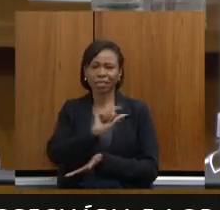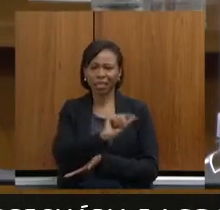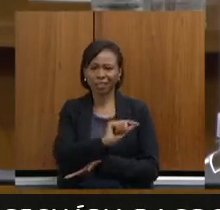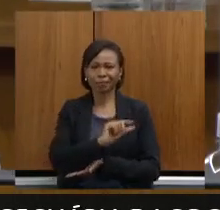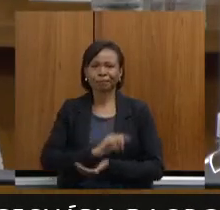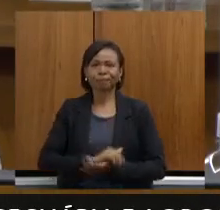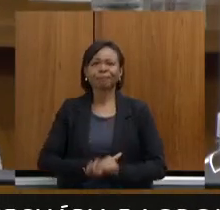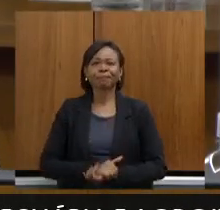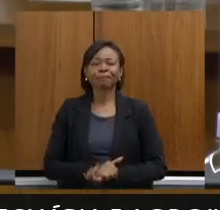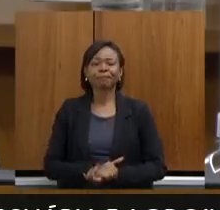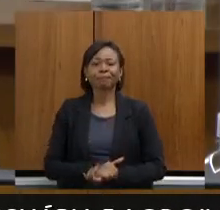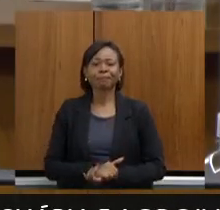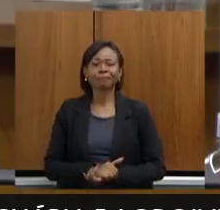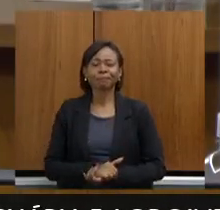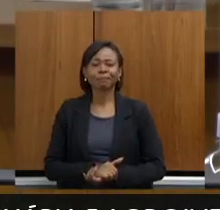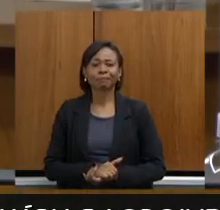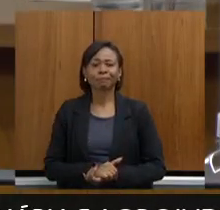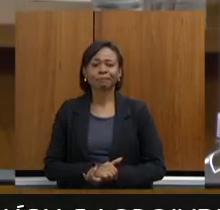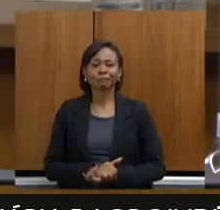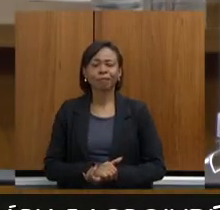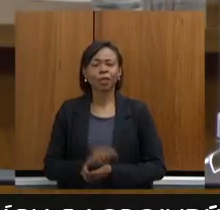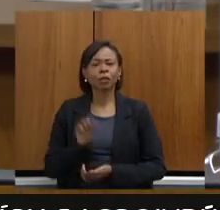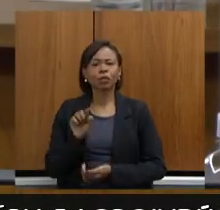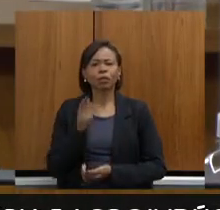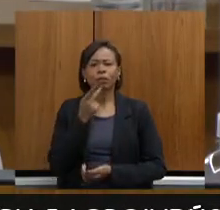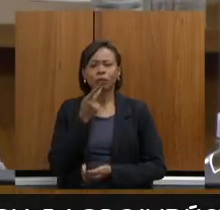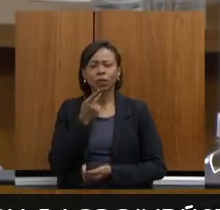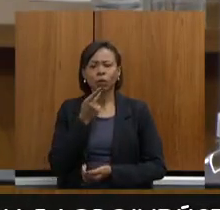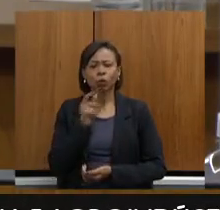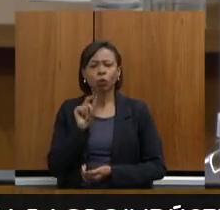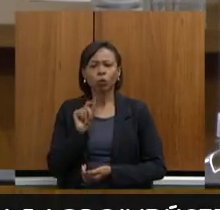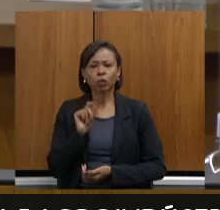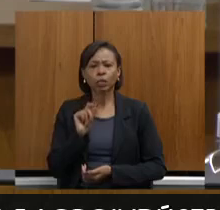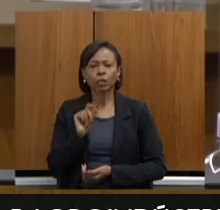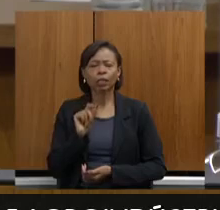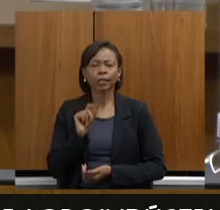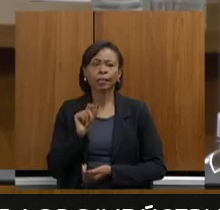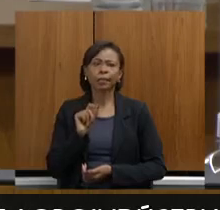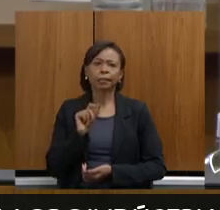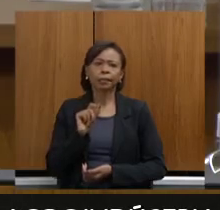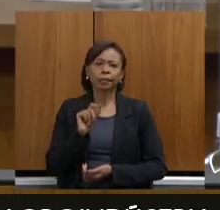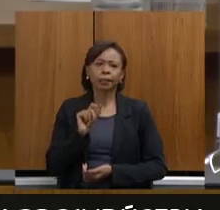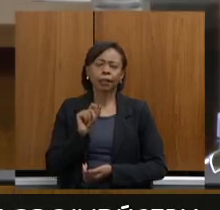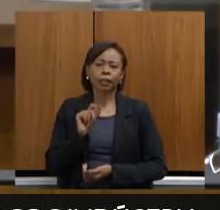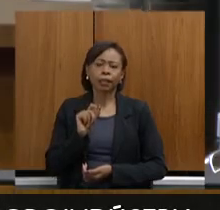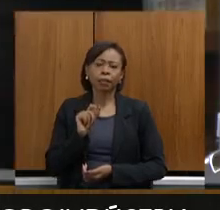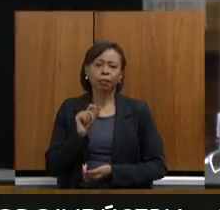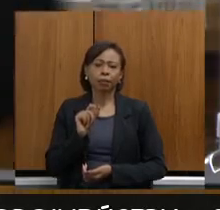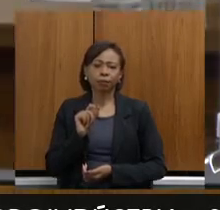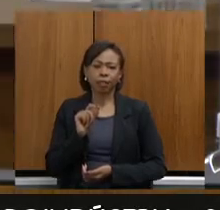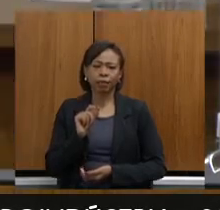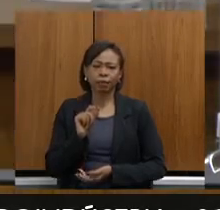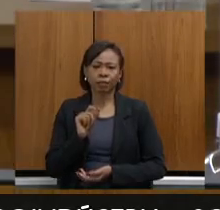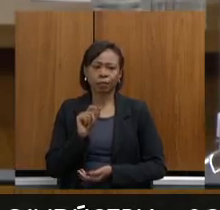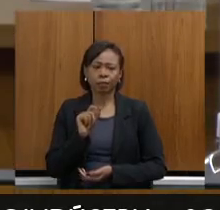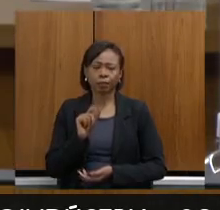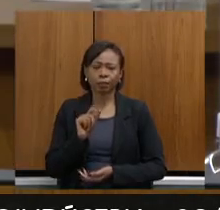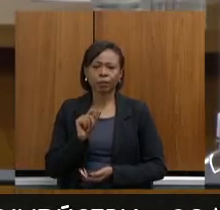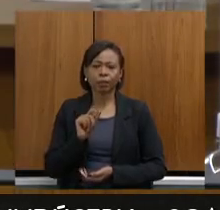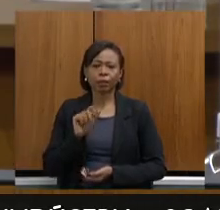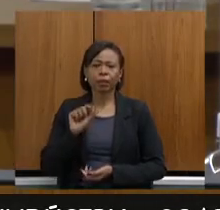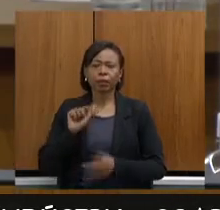é deputado a questão que só falou da reputação de Alambique Esse é um trabalho contínuo que é feito pelas empresas